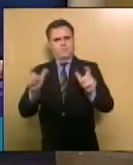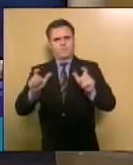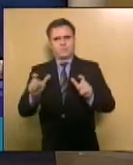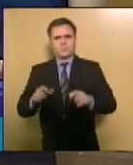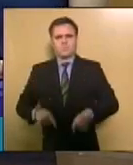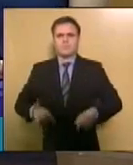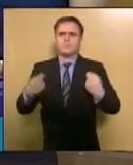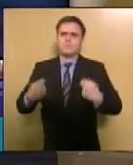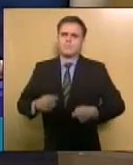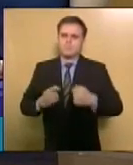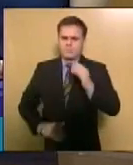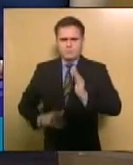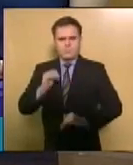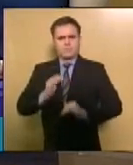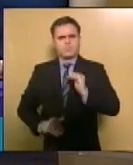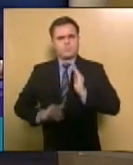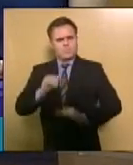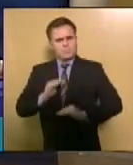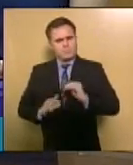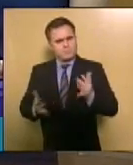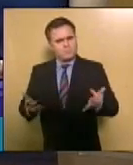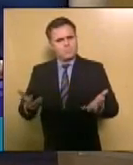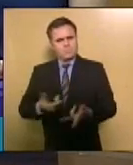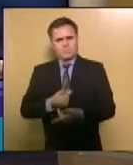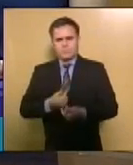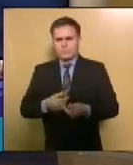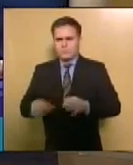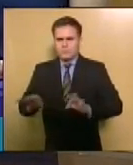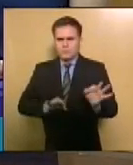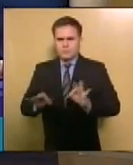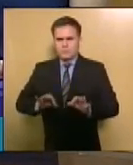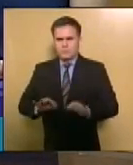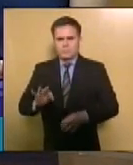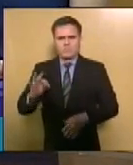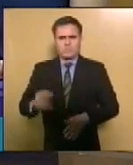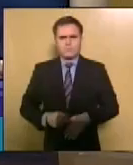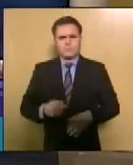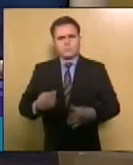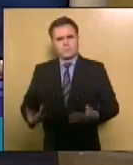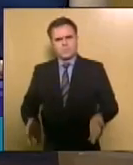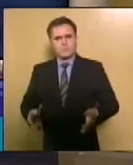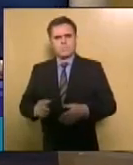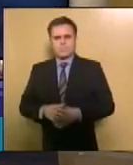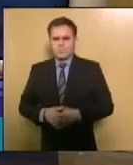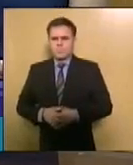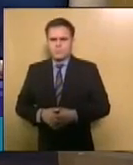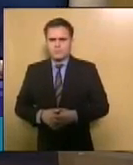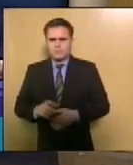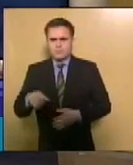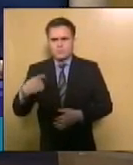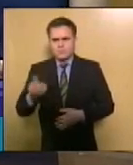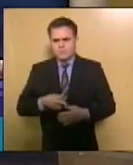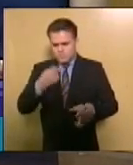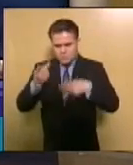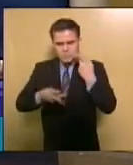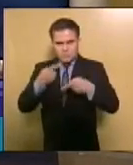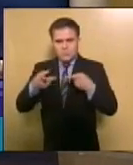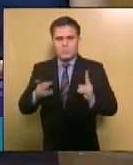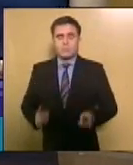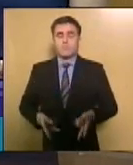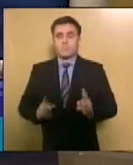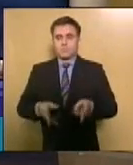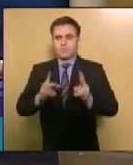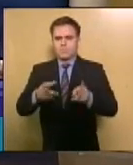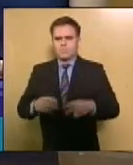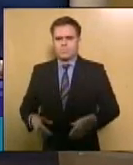precisa de profissionalismo para lidar eh com essas coisas né com esse tripé que nós falamos aqui eh